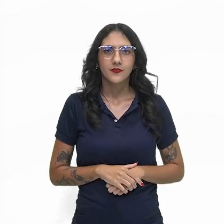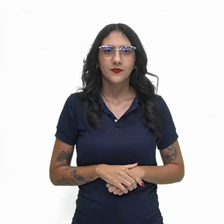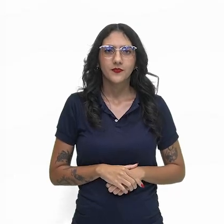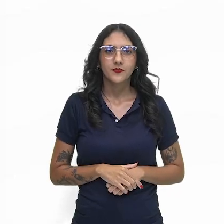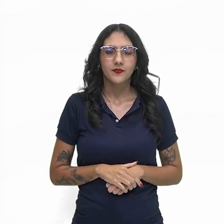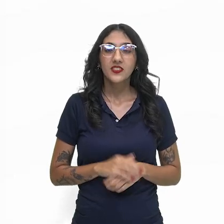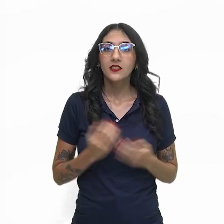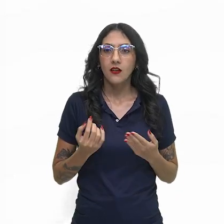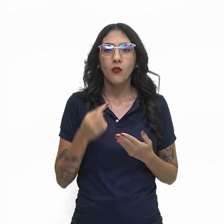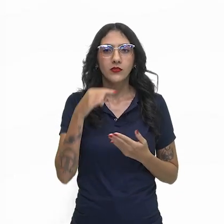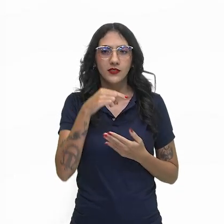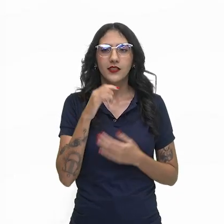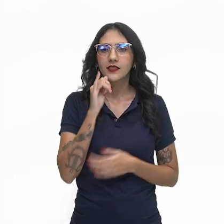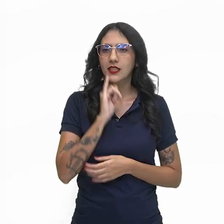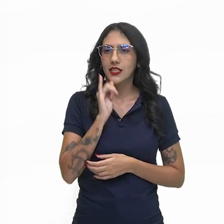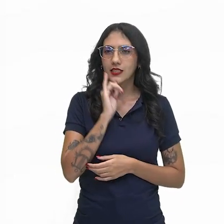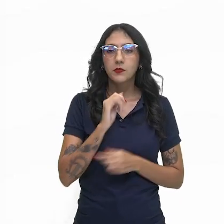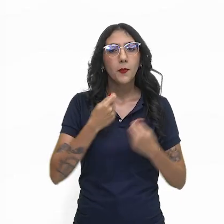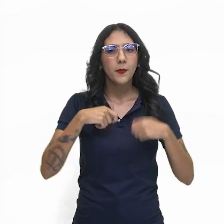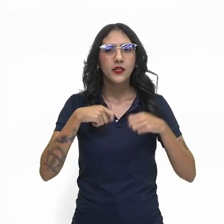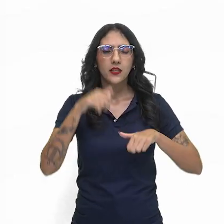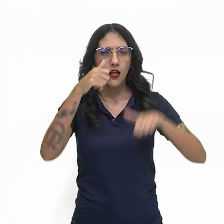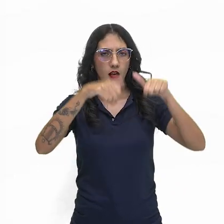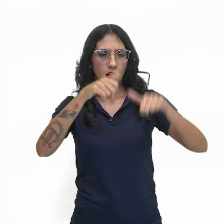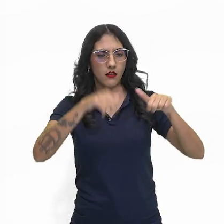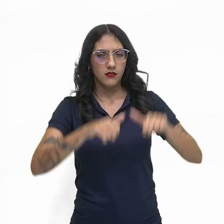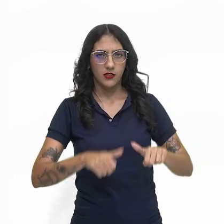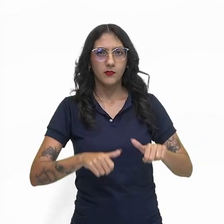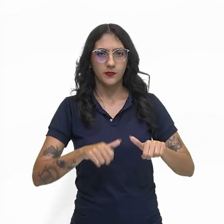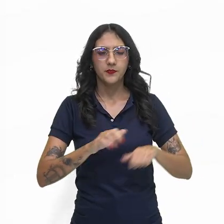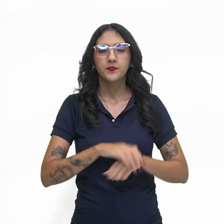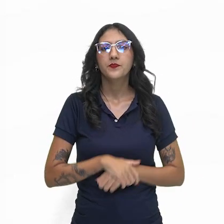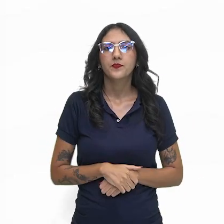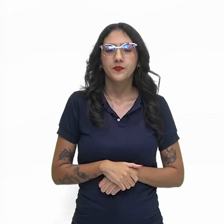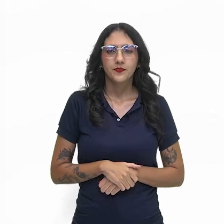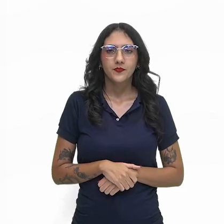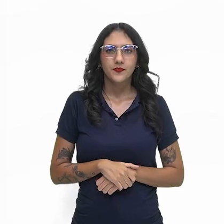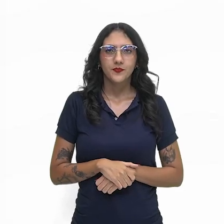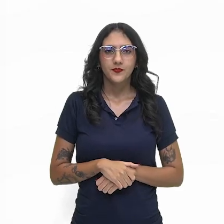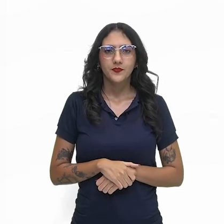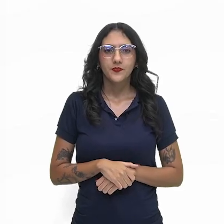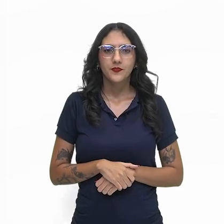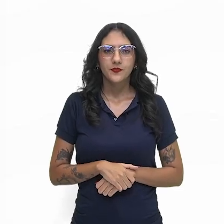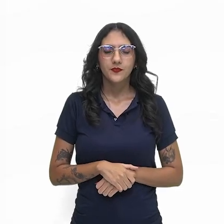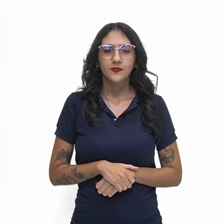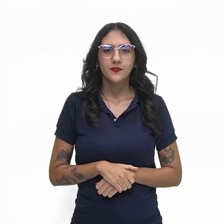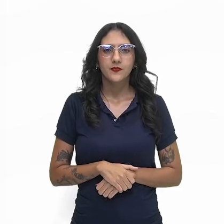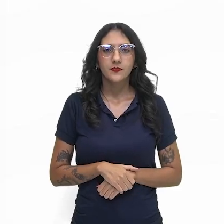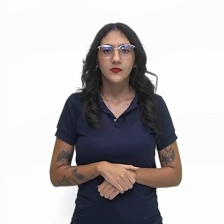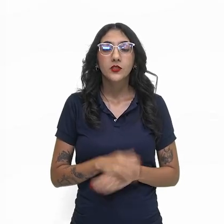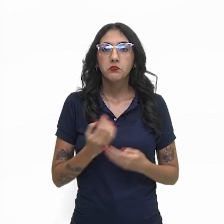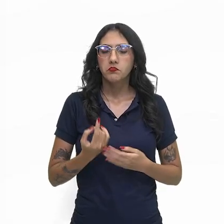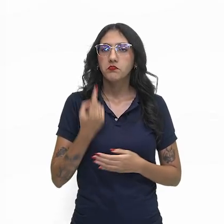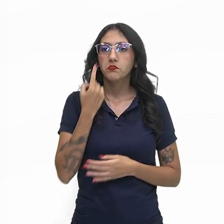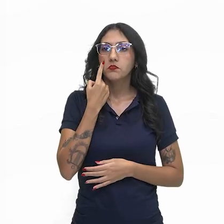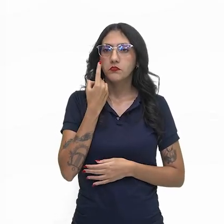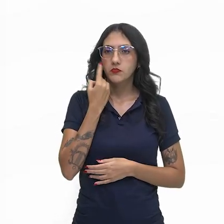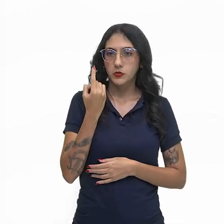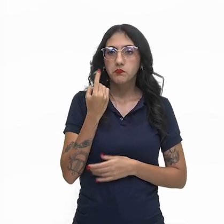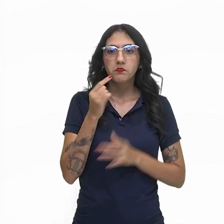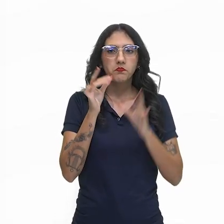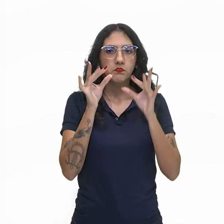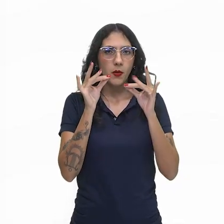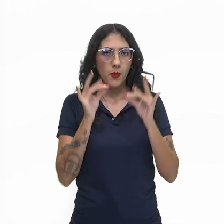nesses exemplos, nós vamos analisar cada um. Então, vejam aí, quando estamos falando de arredondar,